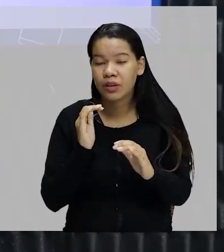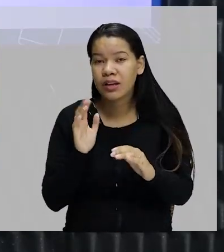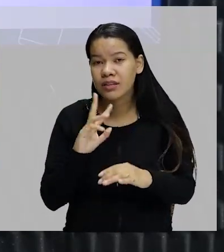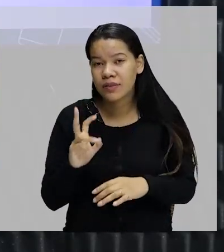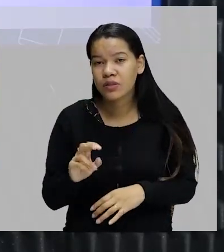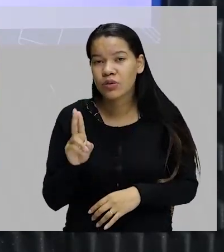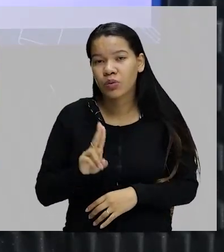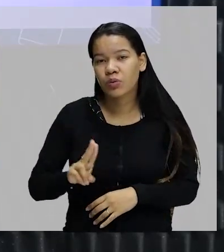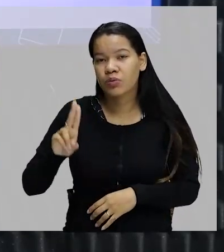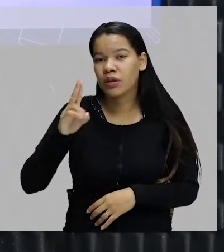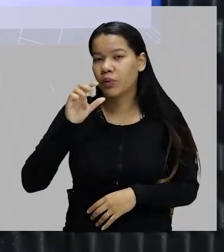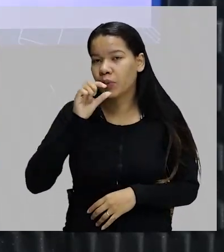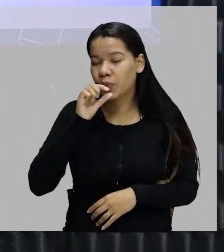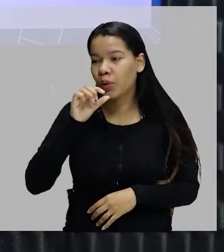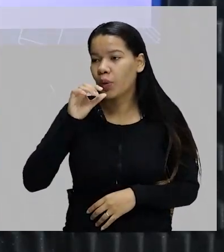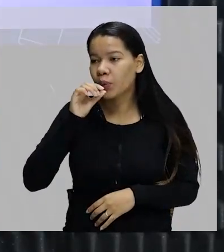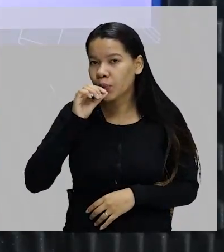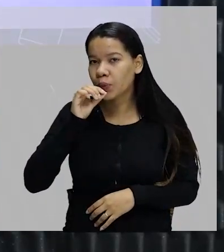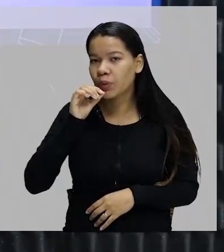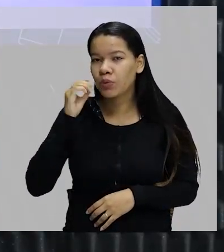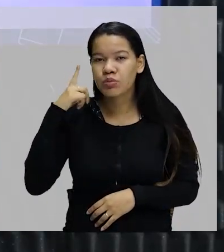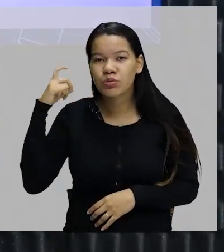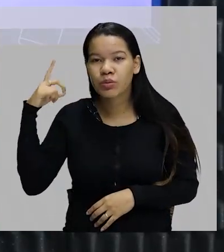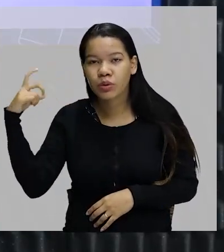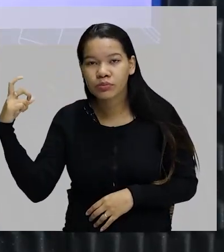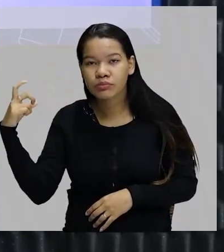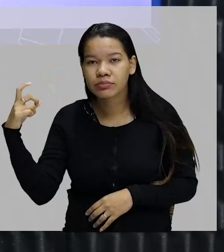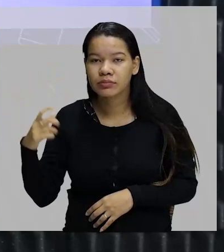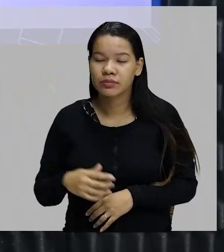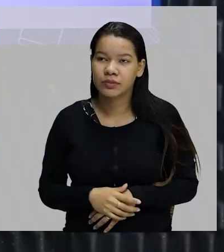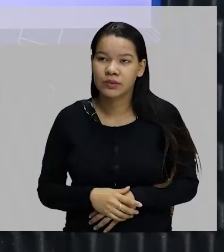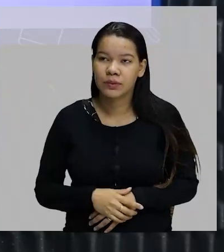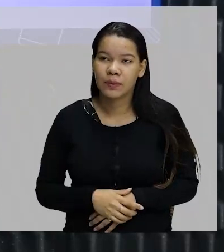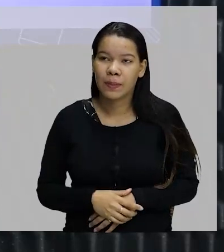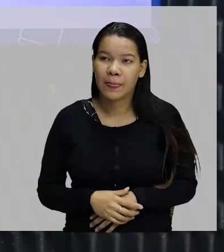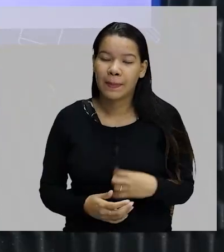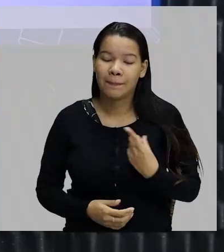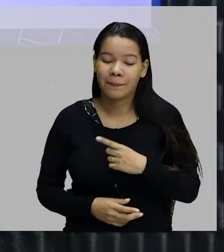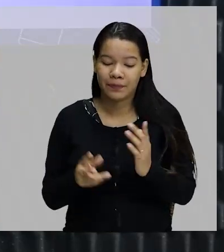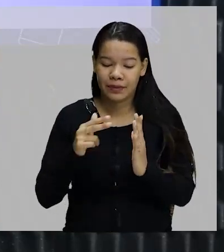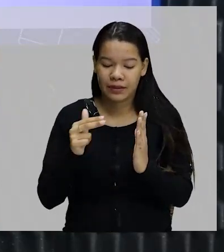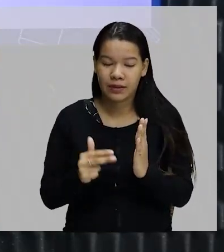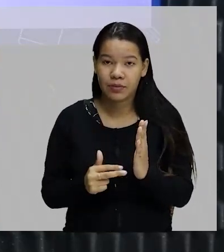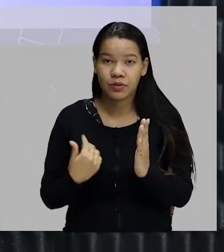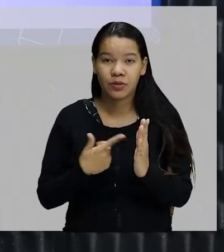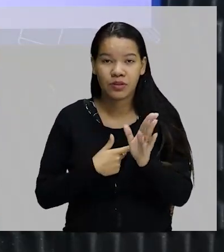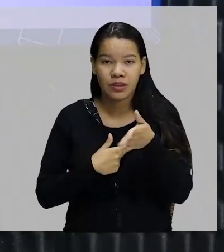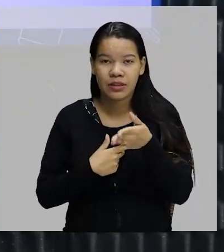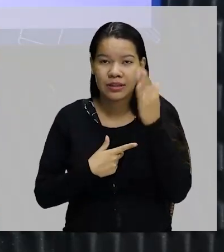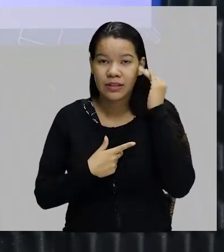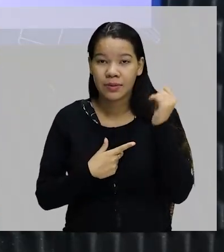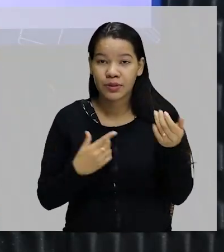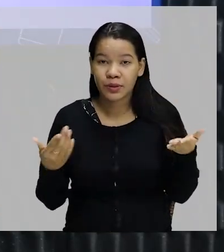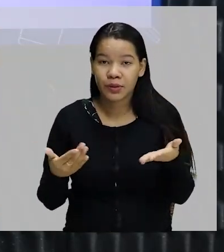É assim que eles dão o nome, batalhão. Na verdade, nós sabemos que hoje existe até as torcidas, né?